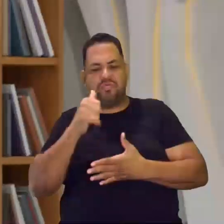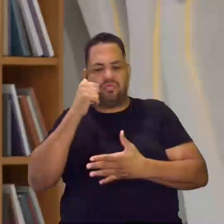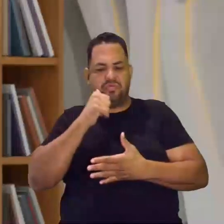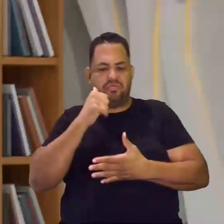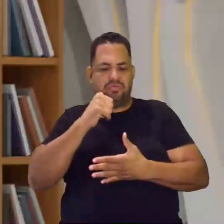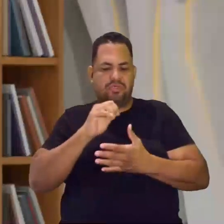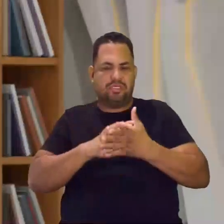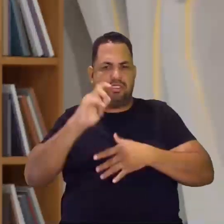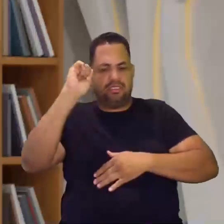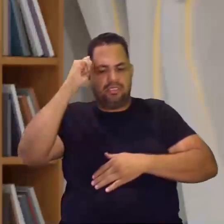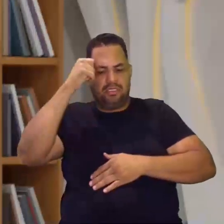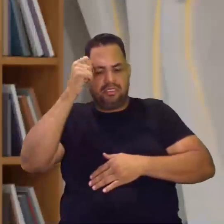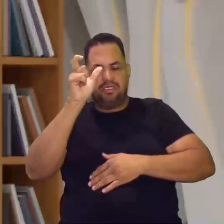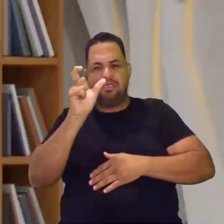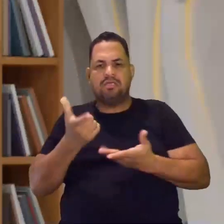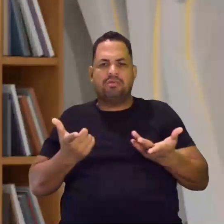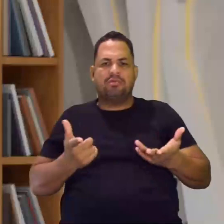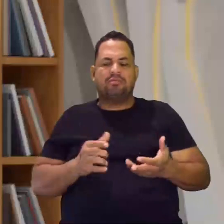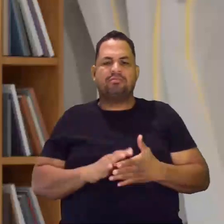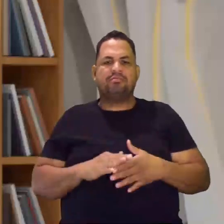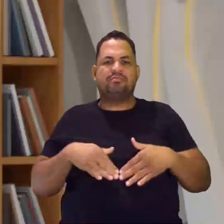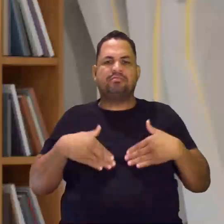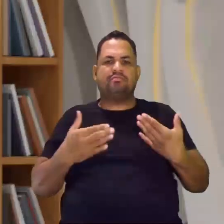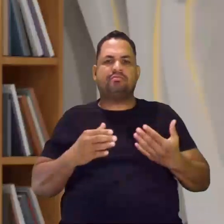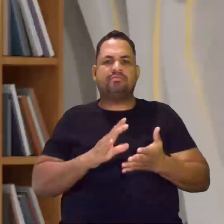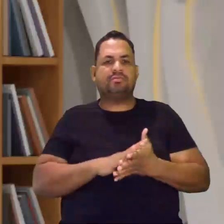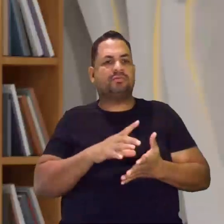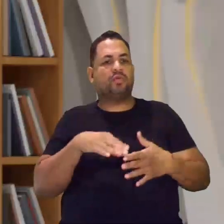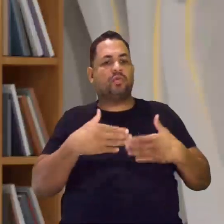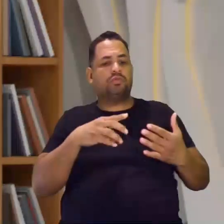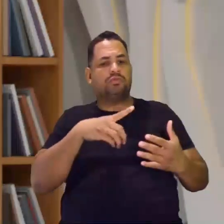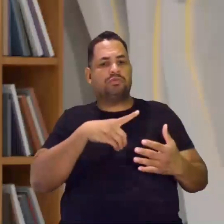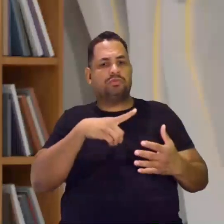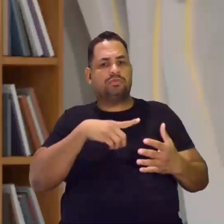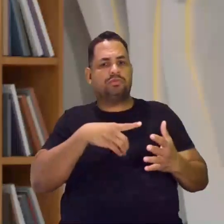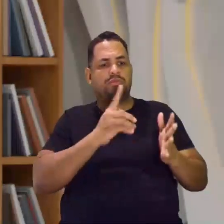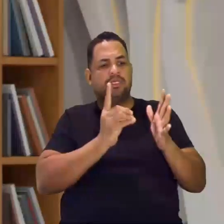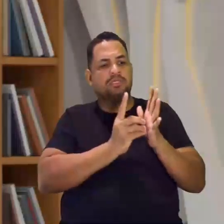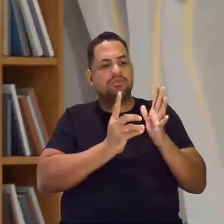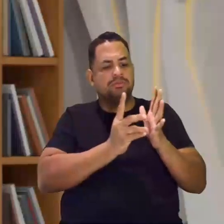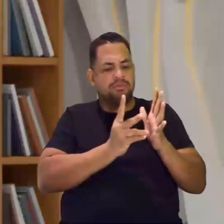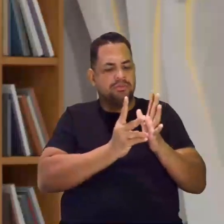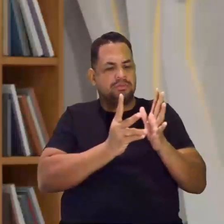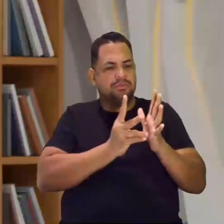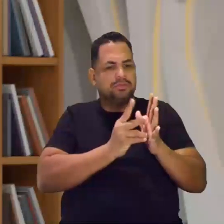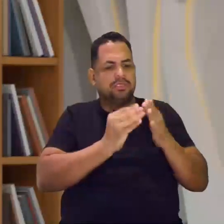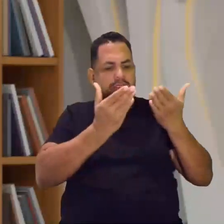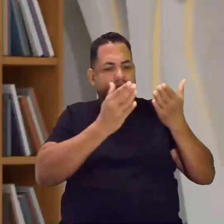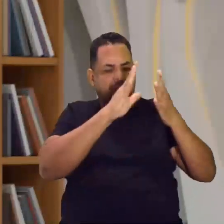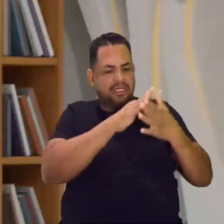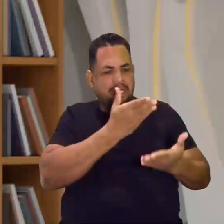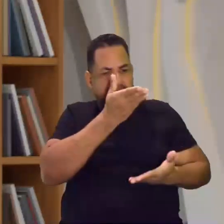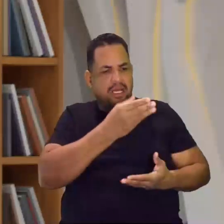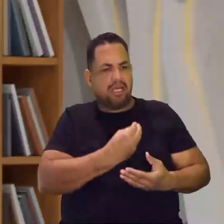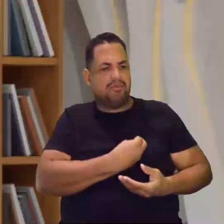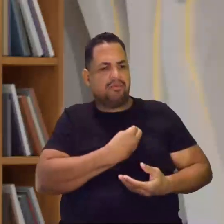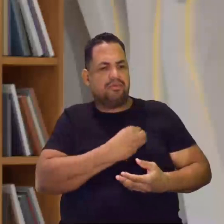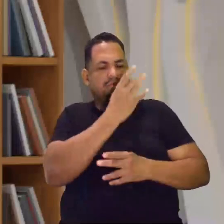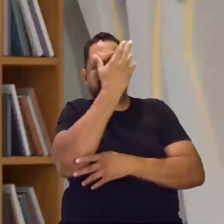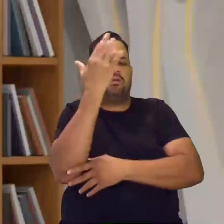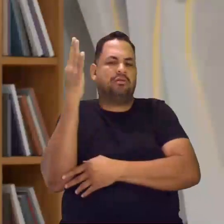mas sempre com os estereótipos. Quando tem um indígena numa novela, ele continua ali num patamar de selvagem, como eles